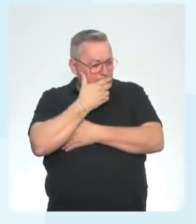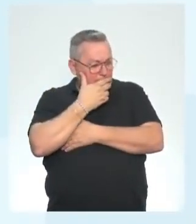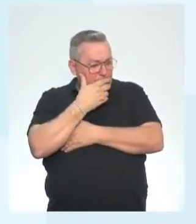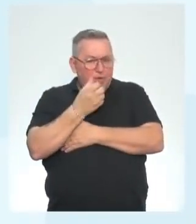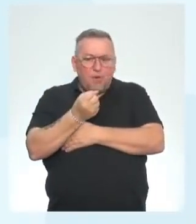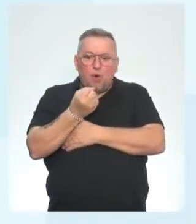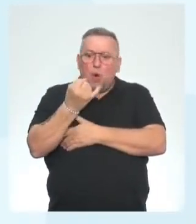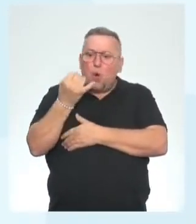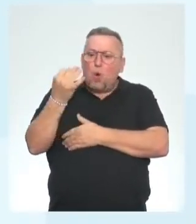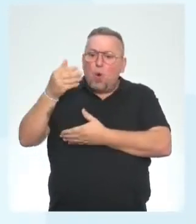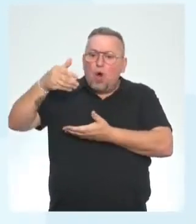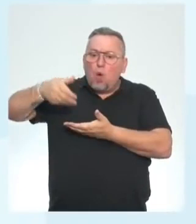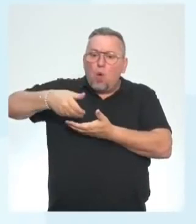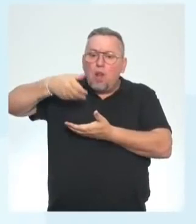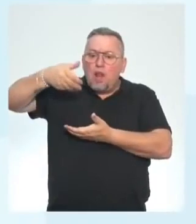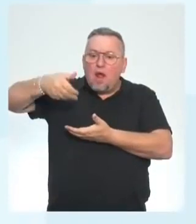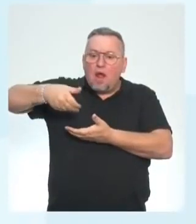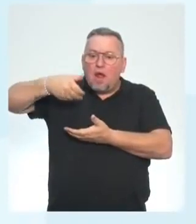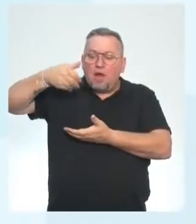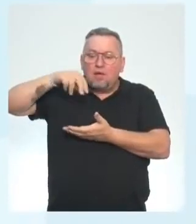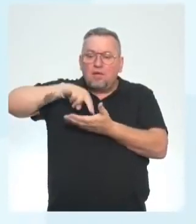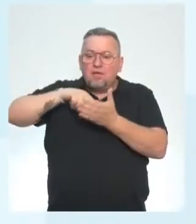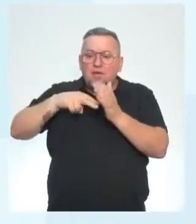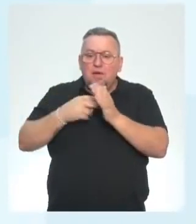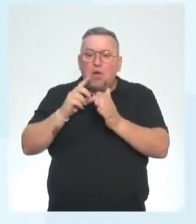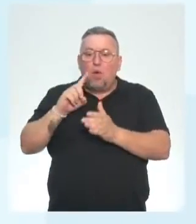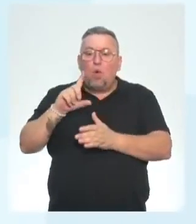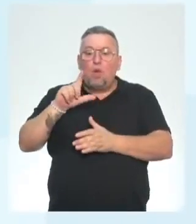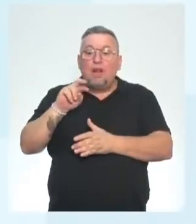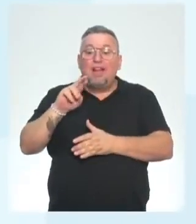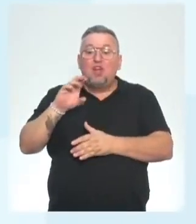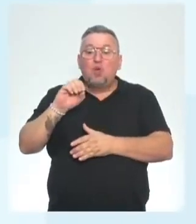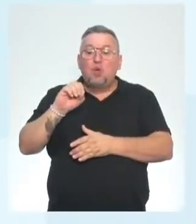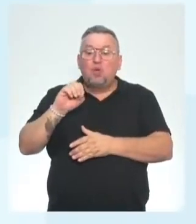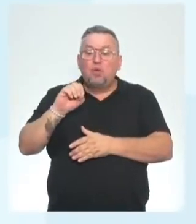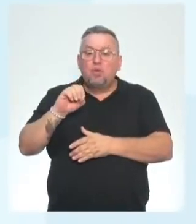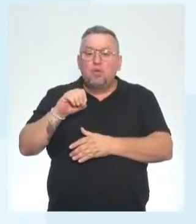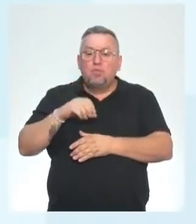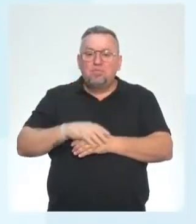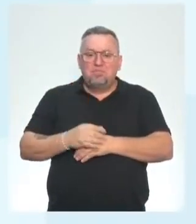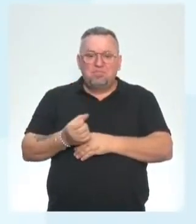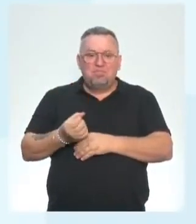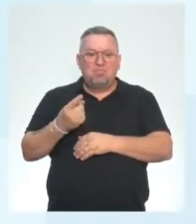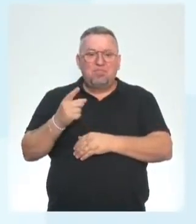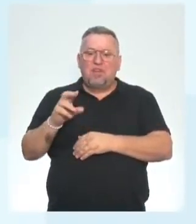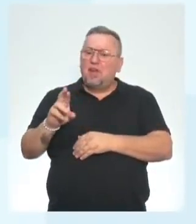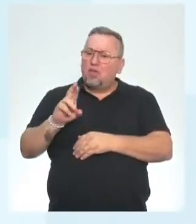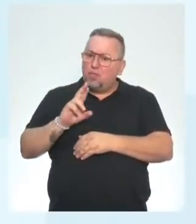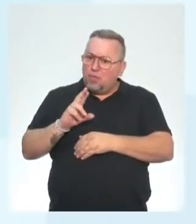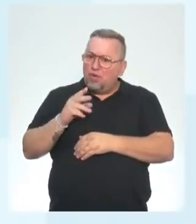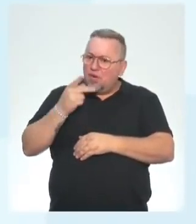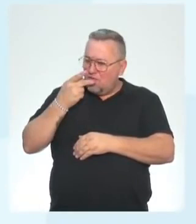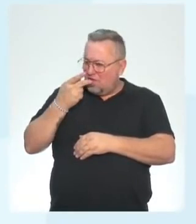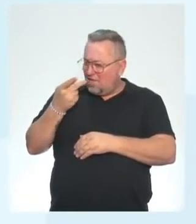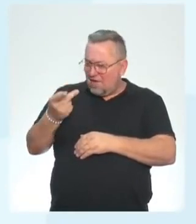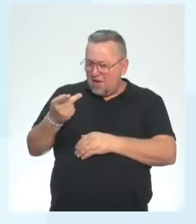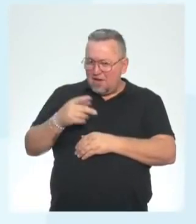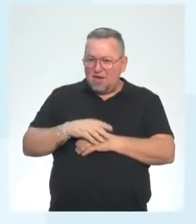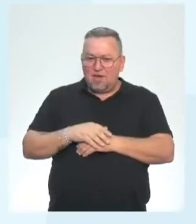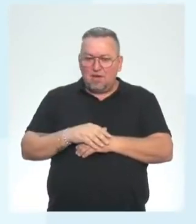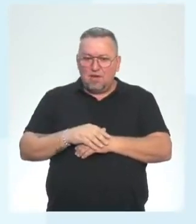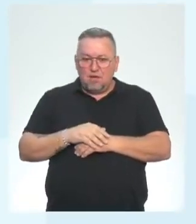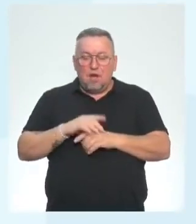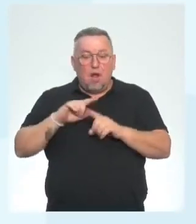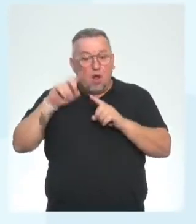sopa, né, cheias equivalem então a 1 litro. Que resposta, né, no caso, você daria para a Alice?